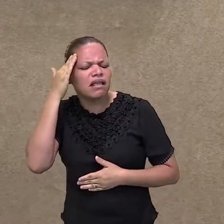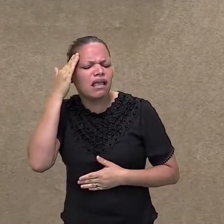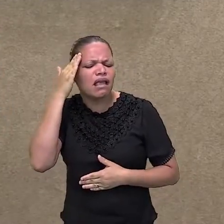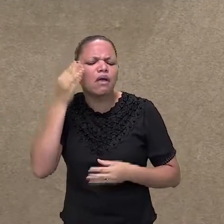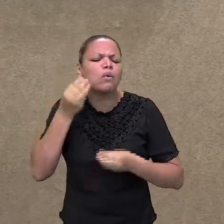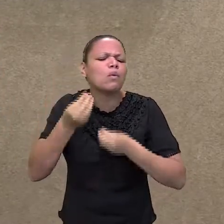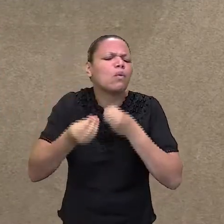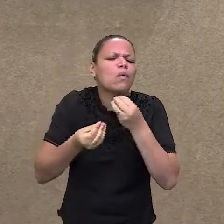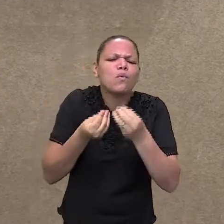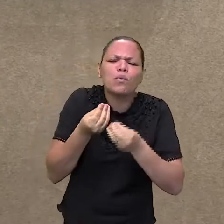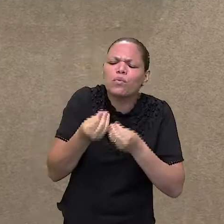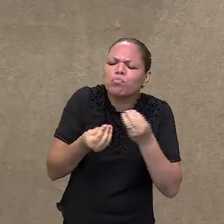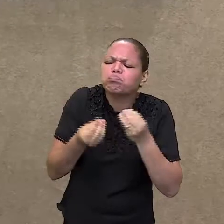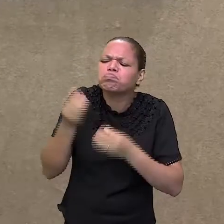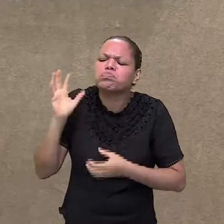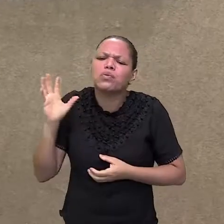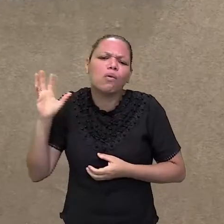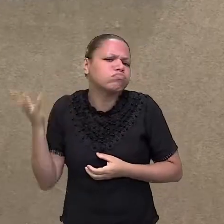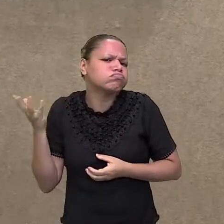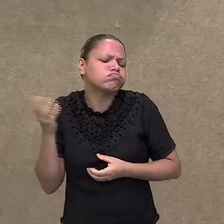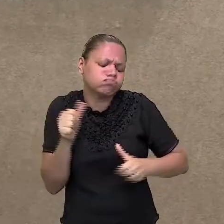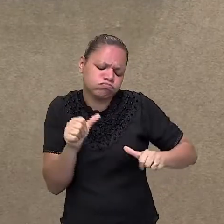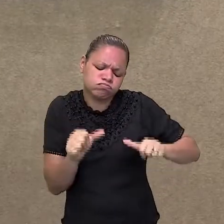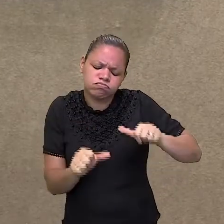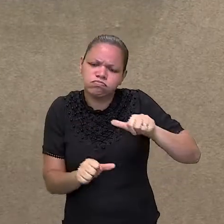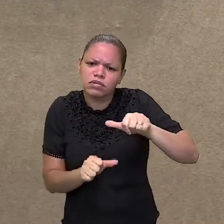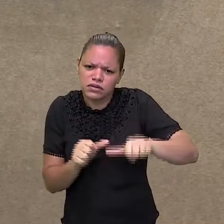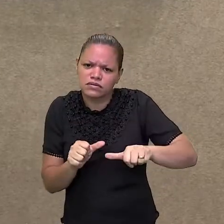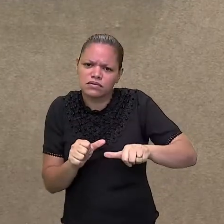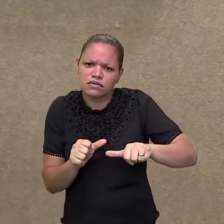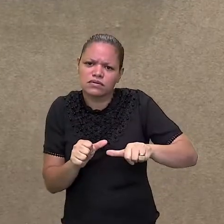nós vamos ver agora um pequeno conceito.